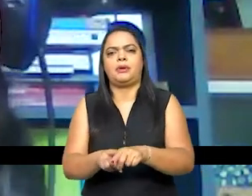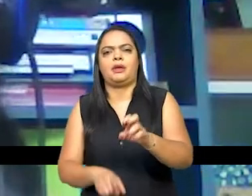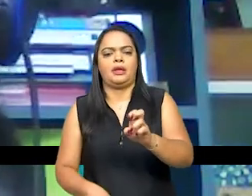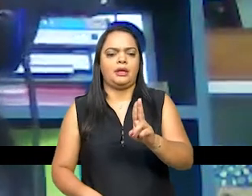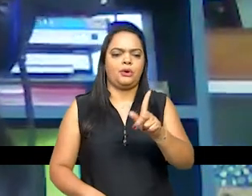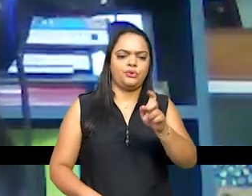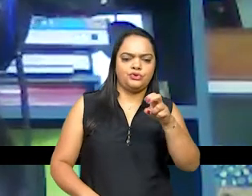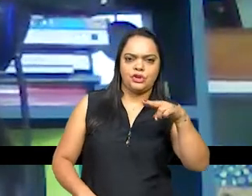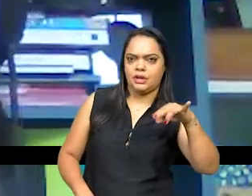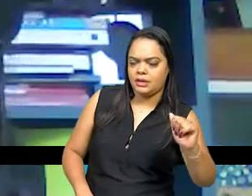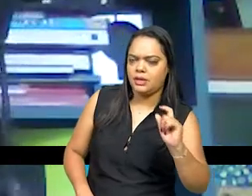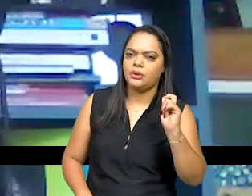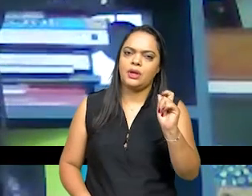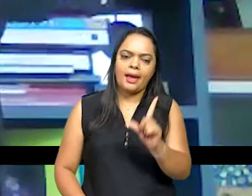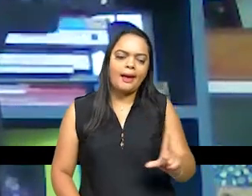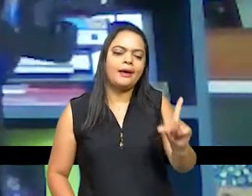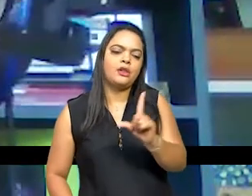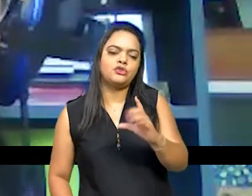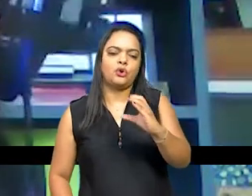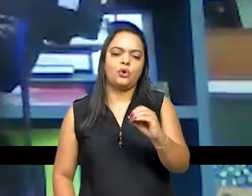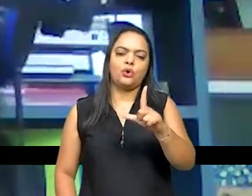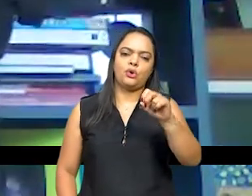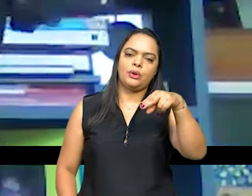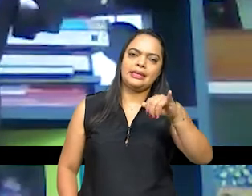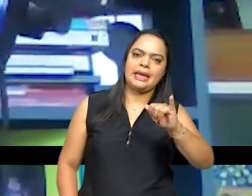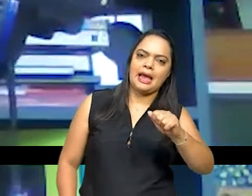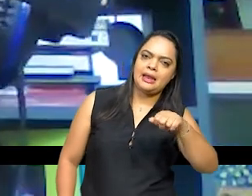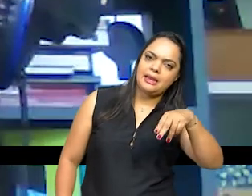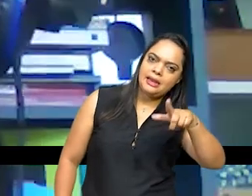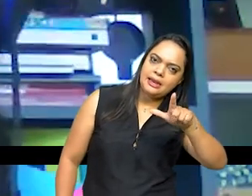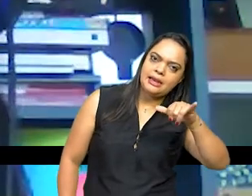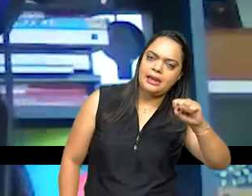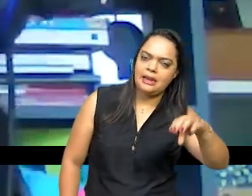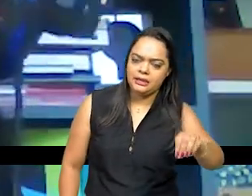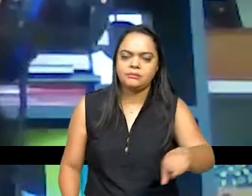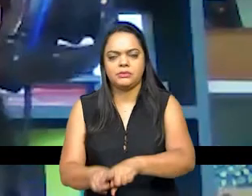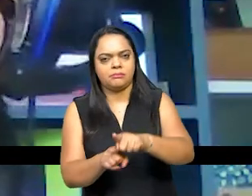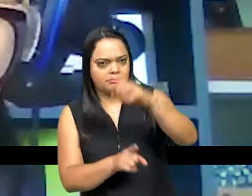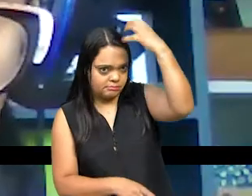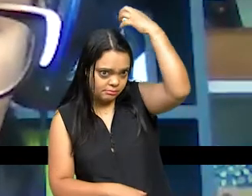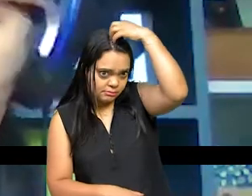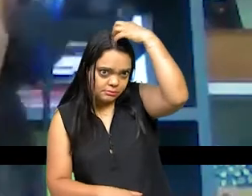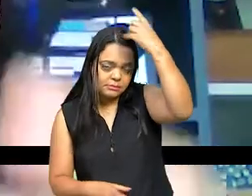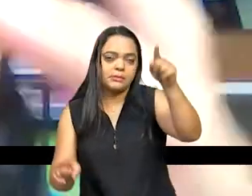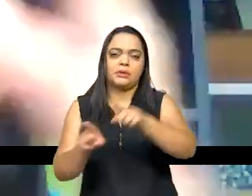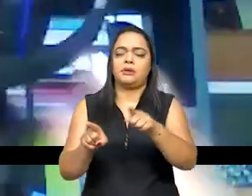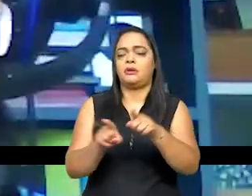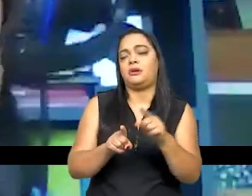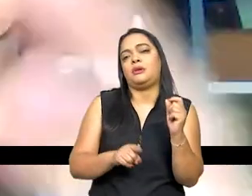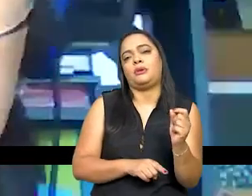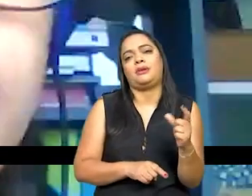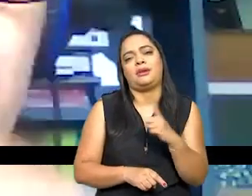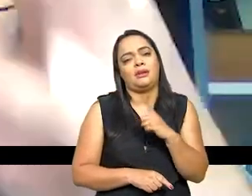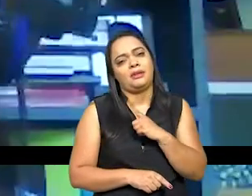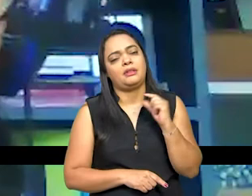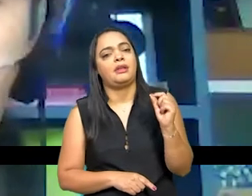que levaram essa lógica de colonialismo e imperialismo, que forjam lá na origem essa perspectiva de branquitude, que, né, que